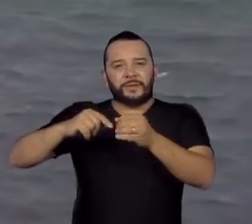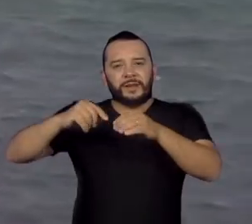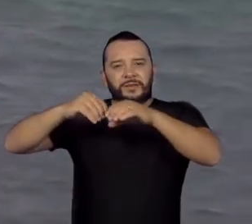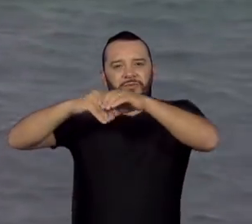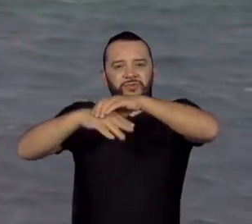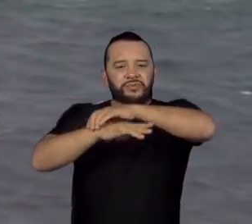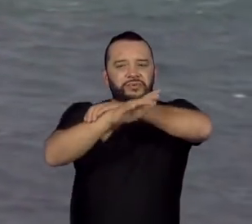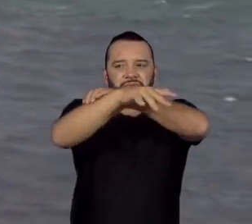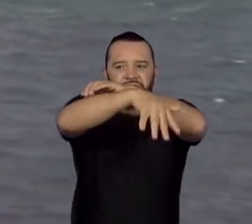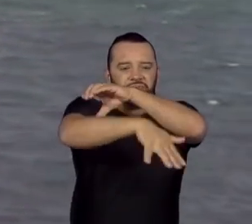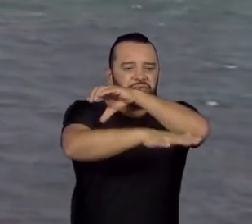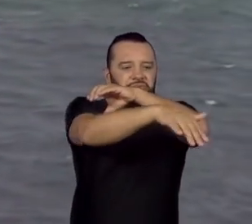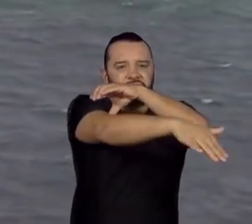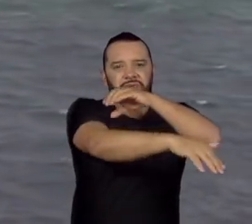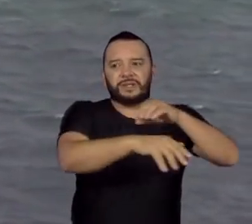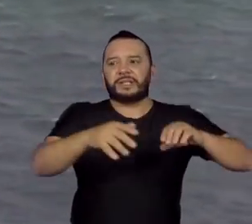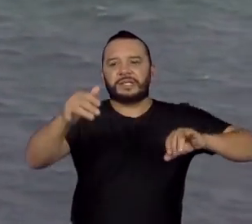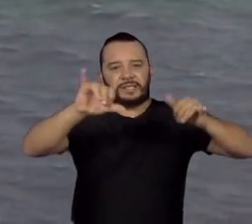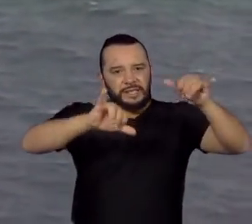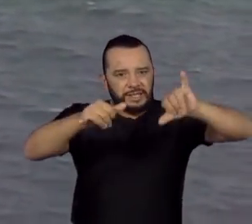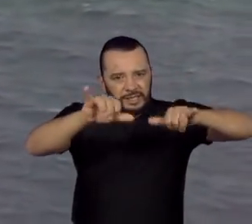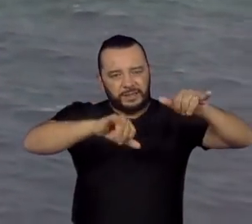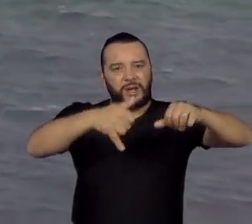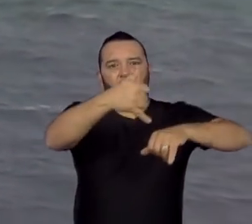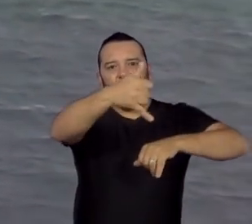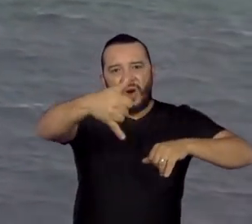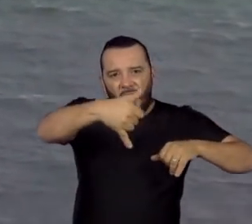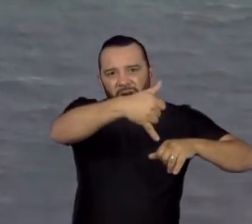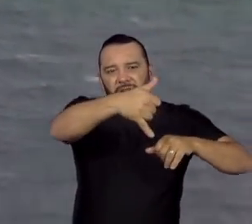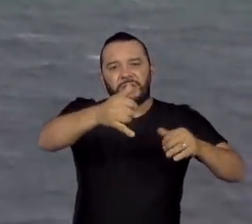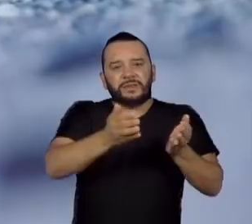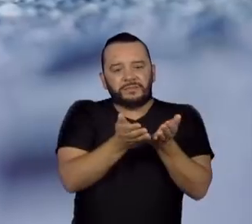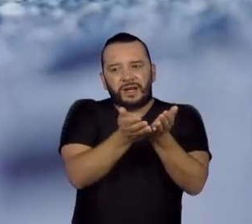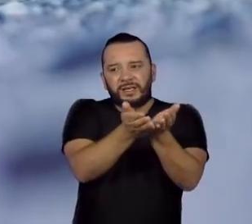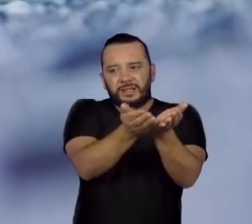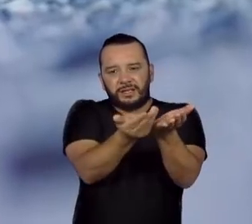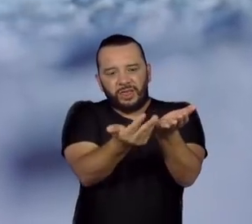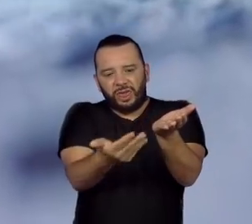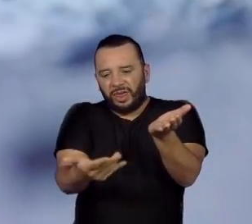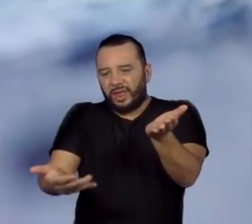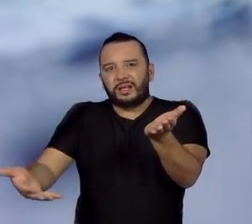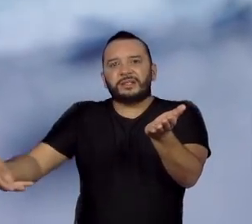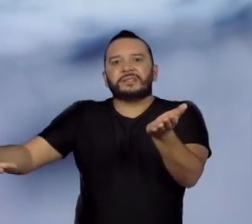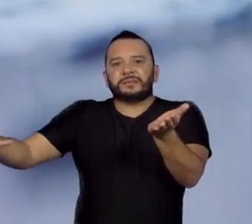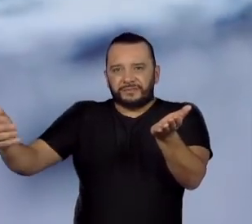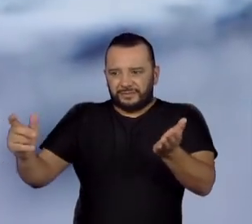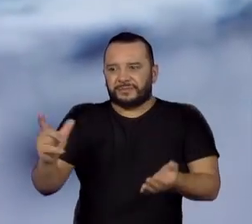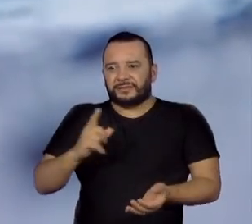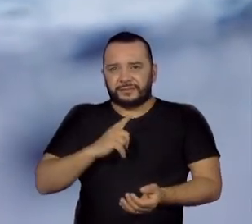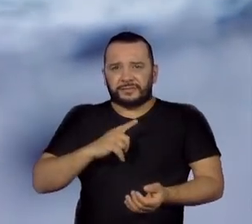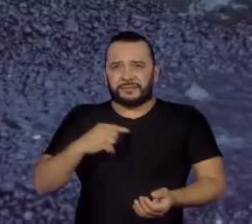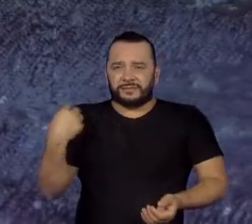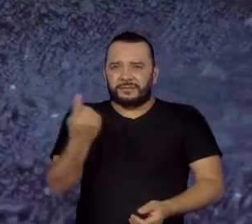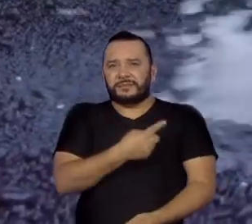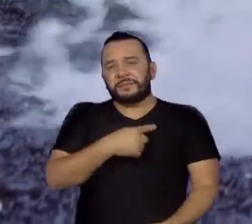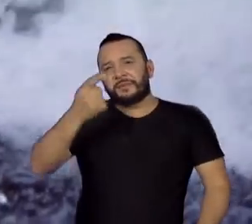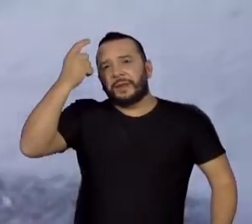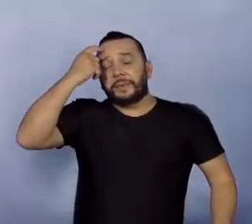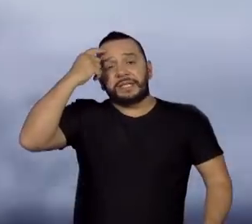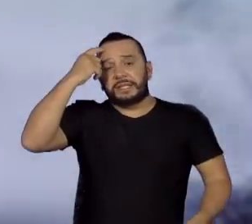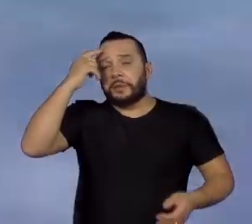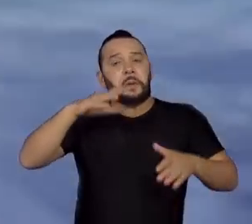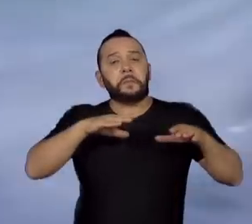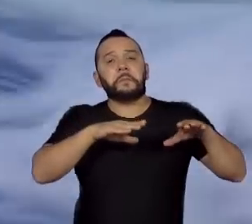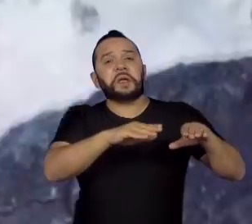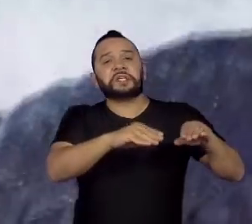de navios. Então, também não são mais ambientes que a gente imaginava como pristinos, pouco